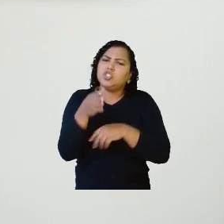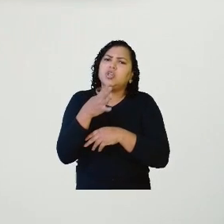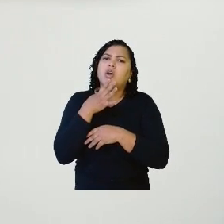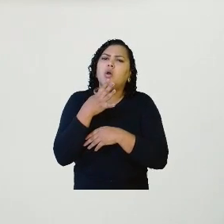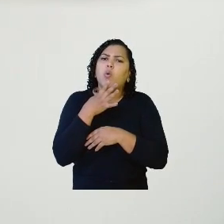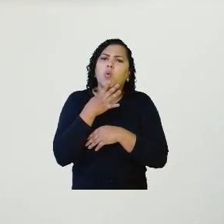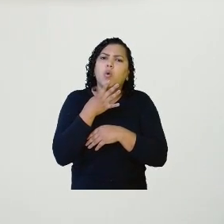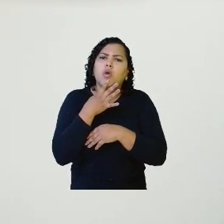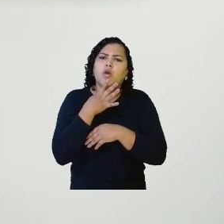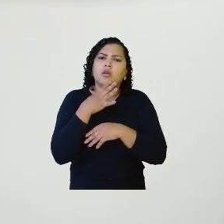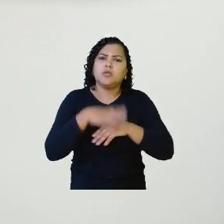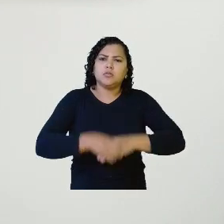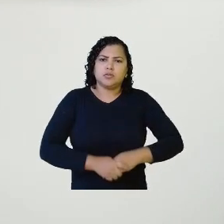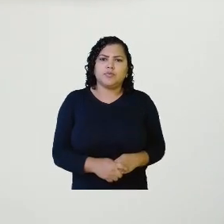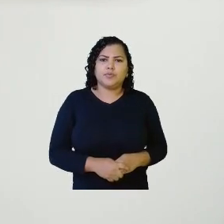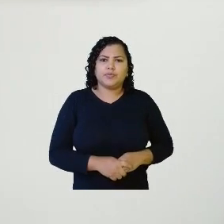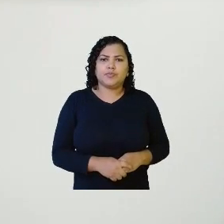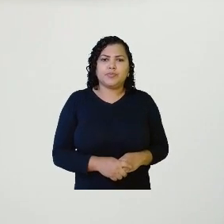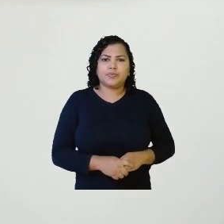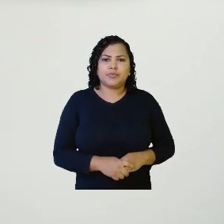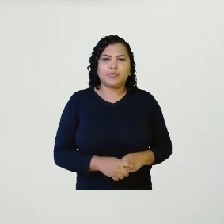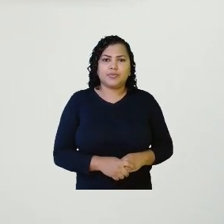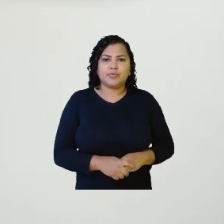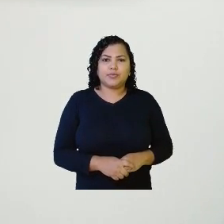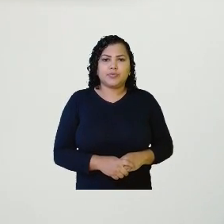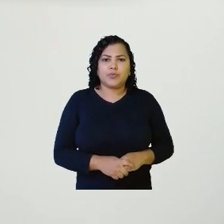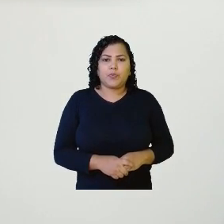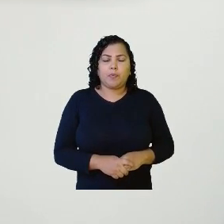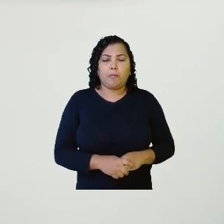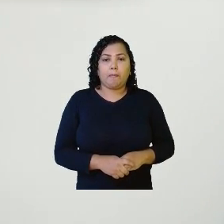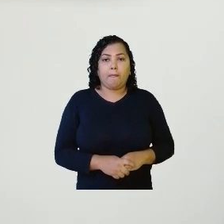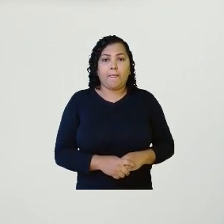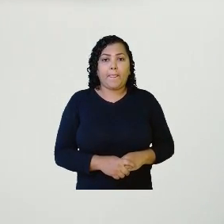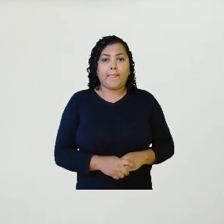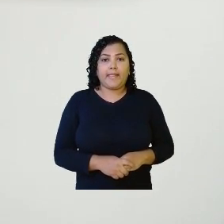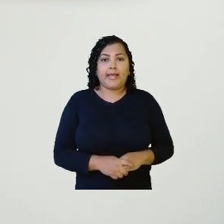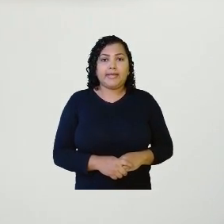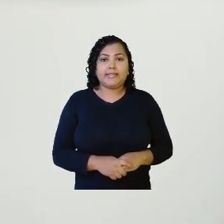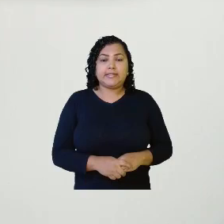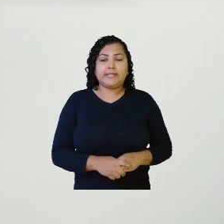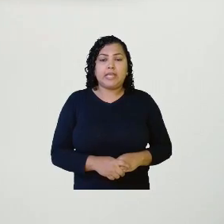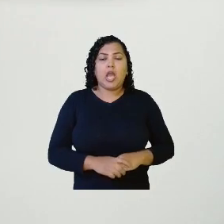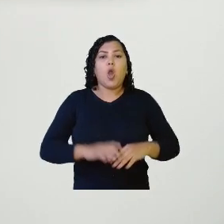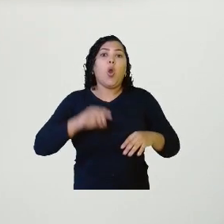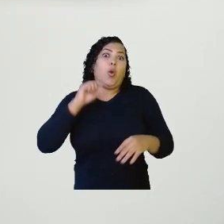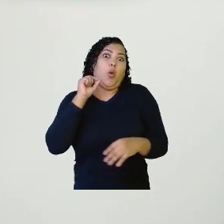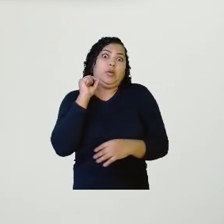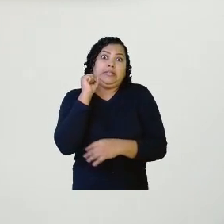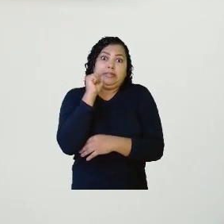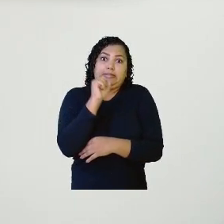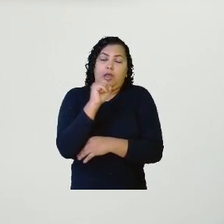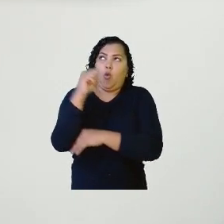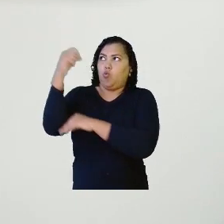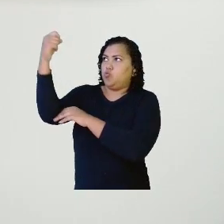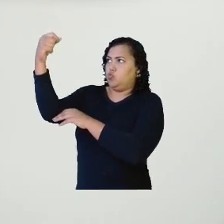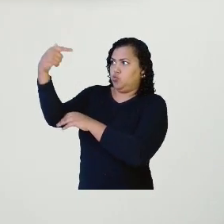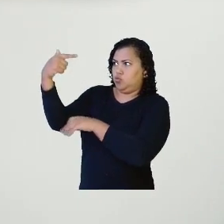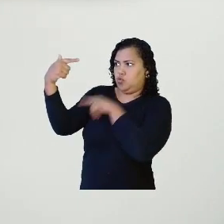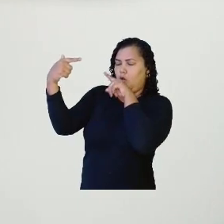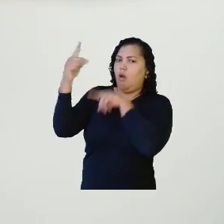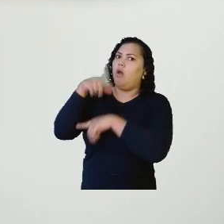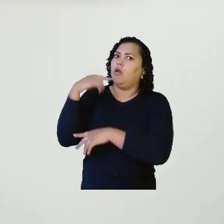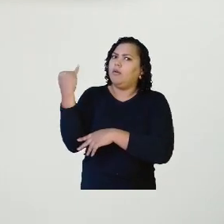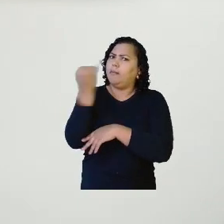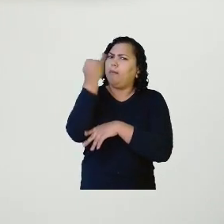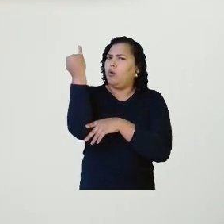falar? O que seria do planeta Terra se não existisse o Sol? Por que